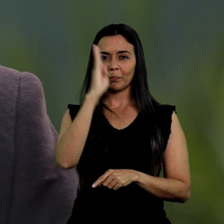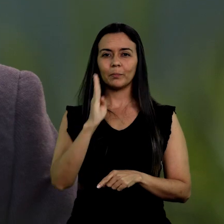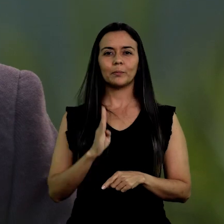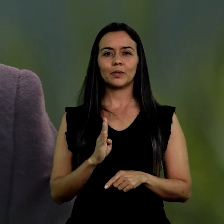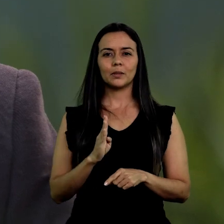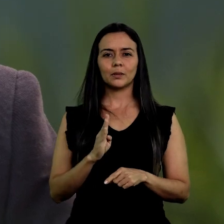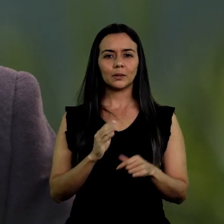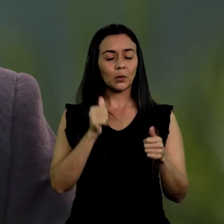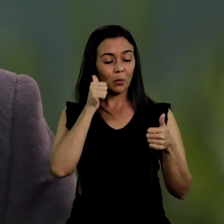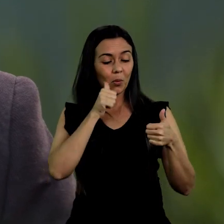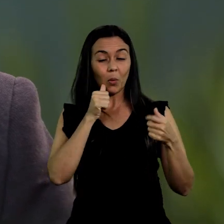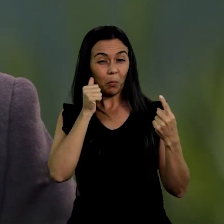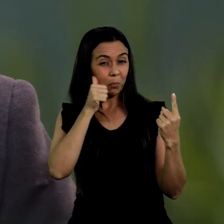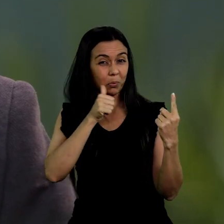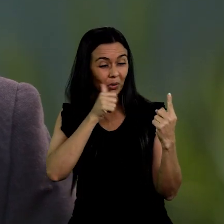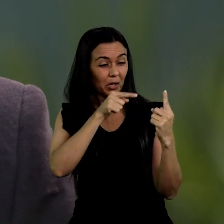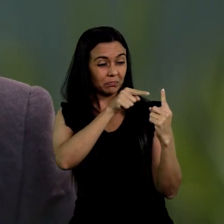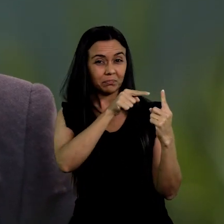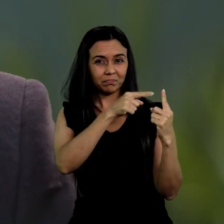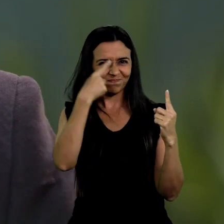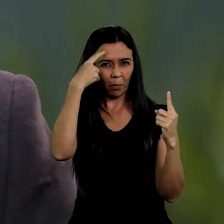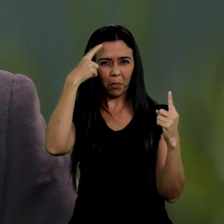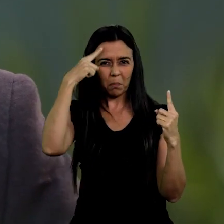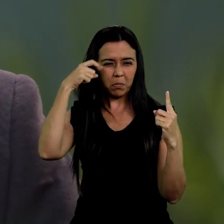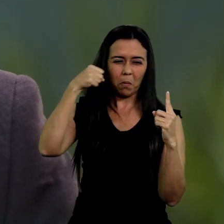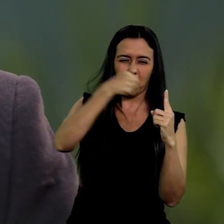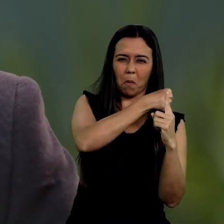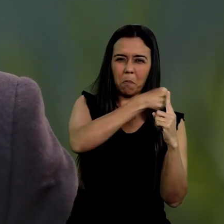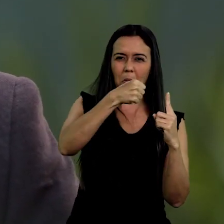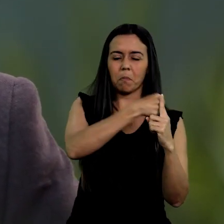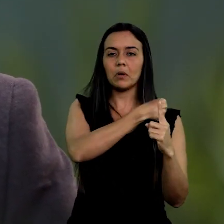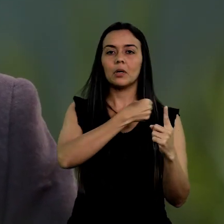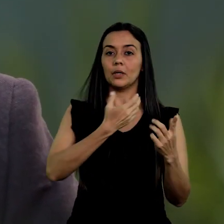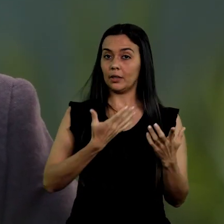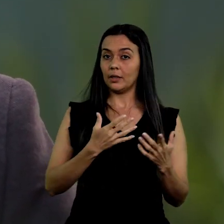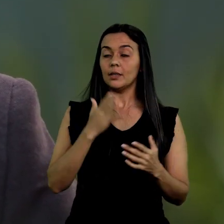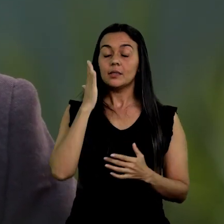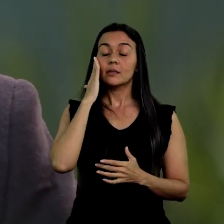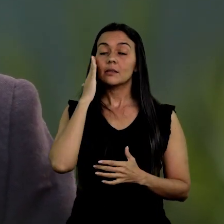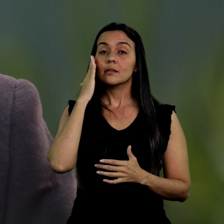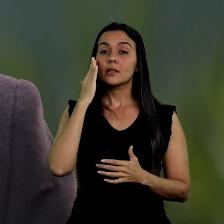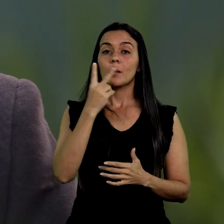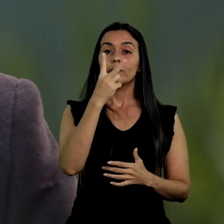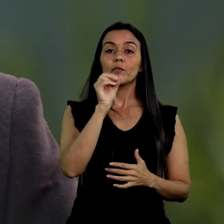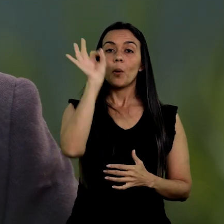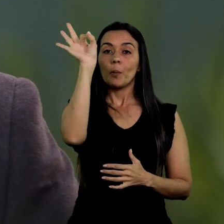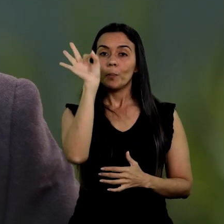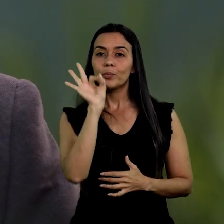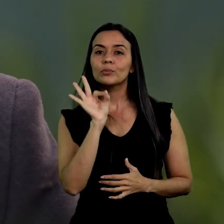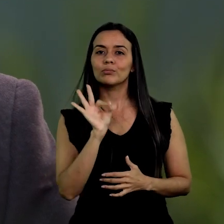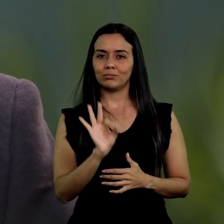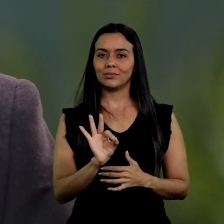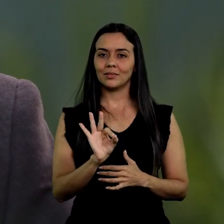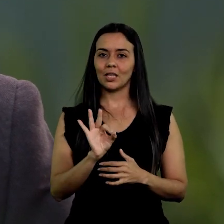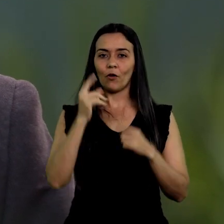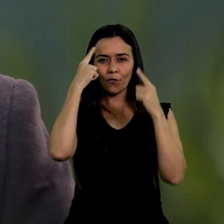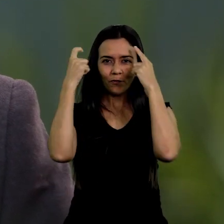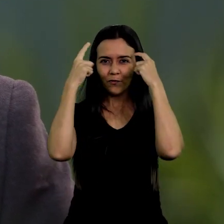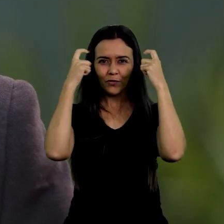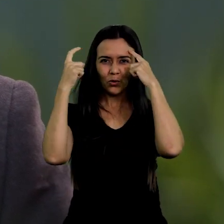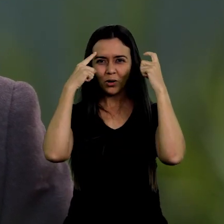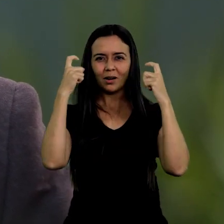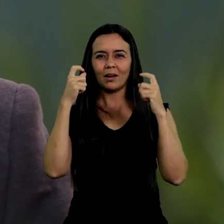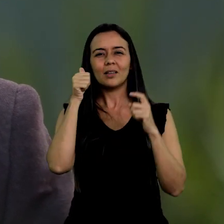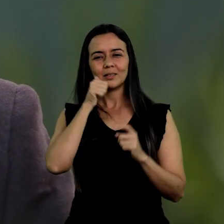Brasil, violência contra a mulher aumentou. Então, numa pesquisa de municípios, aí 20% dos municípios relataram aumento